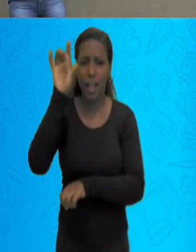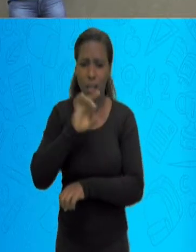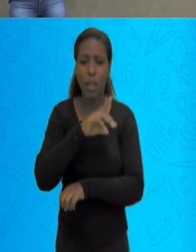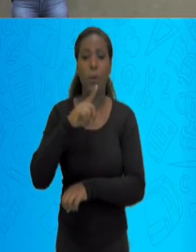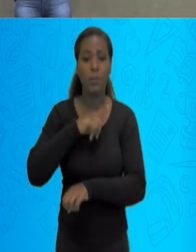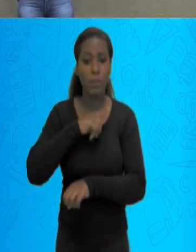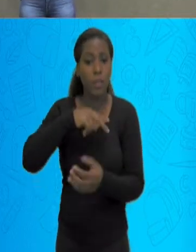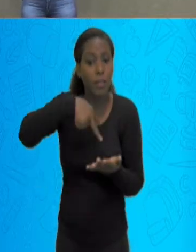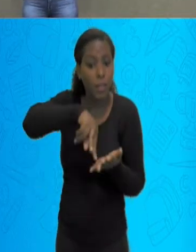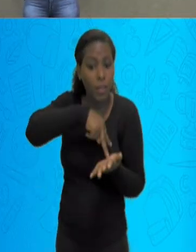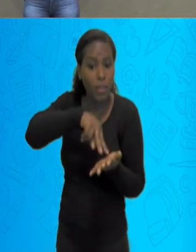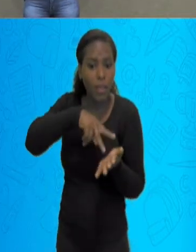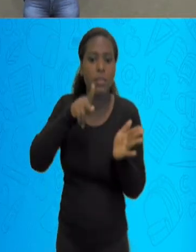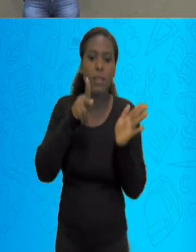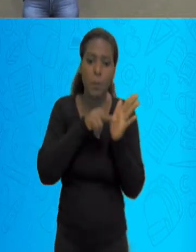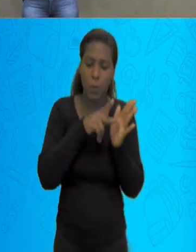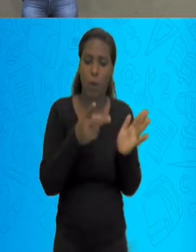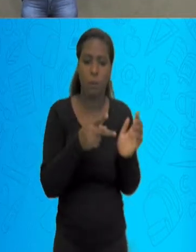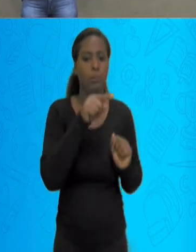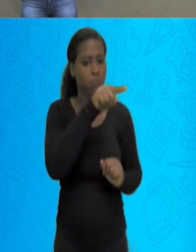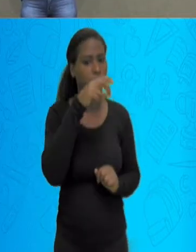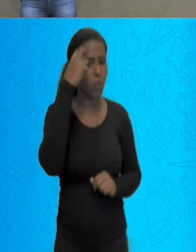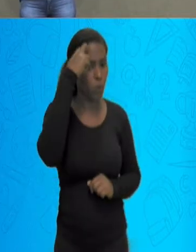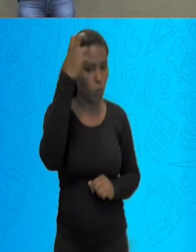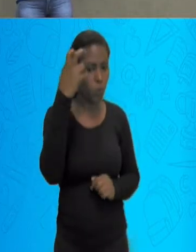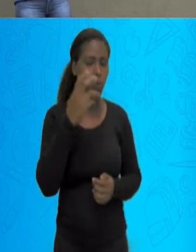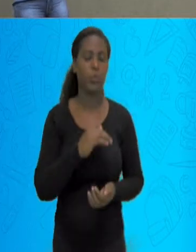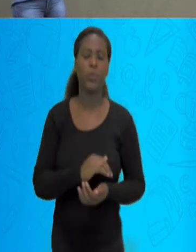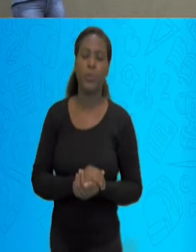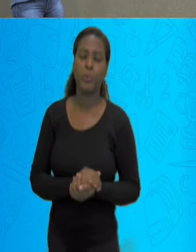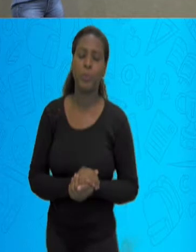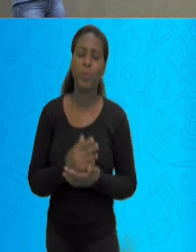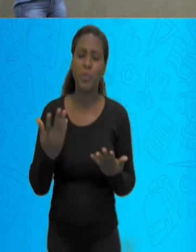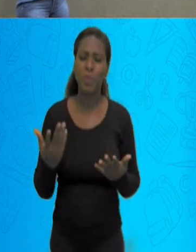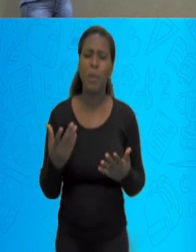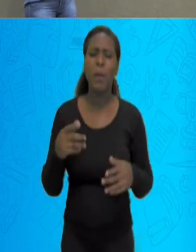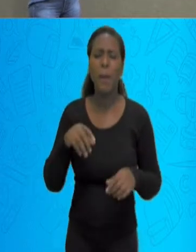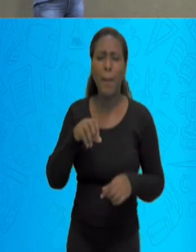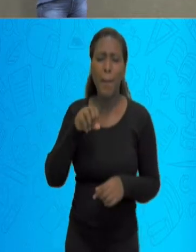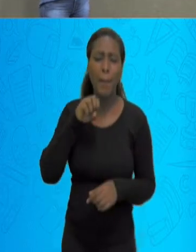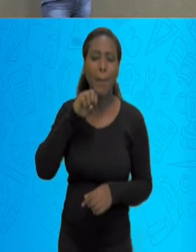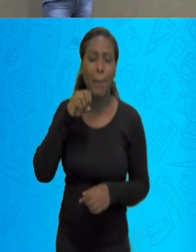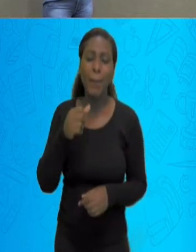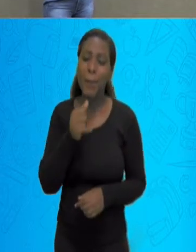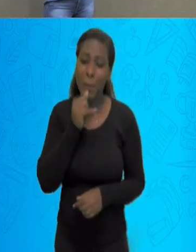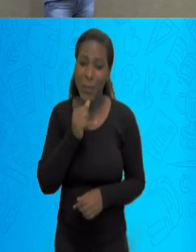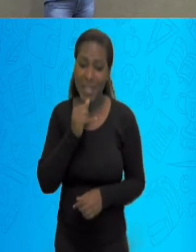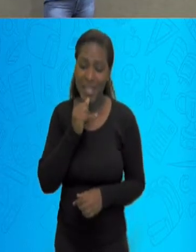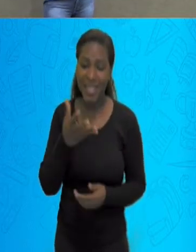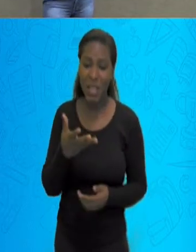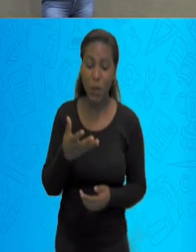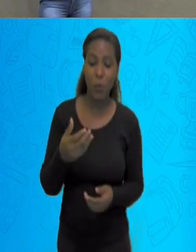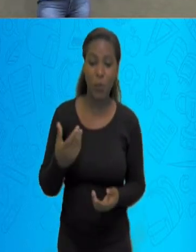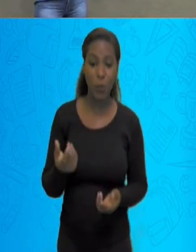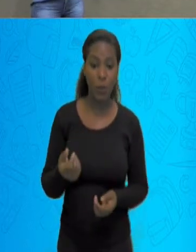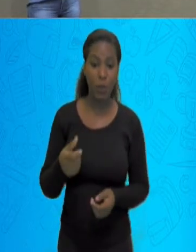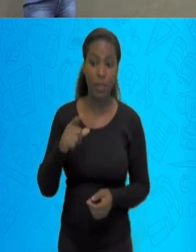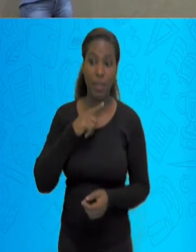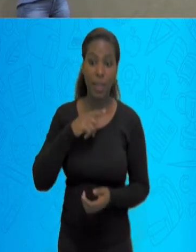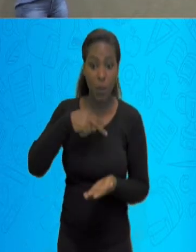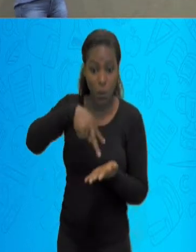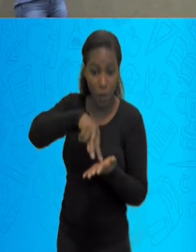frevo. Eu vou sempre citar uma das partes importantes. O frevo, este estilo pernambucano de